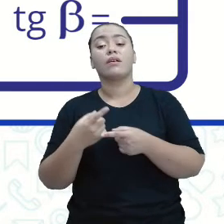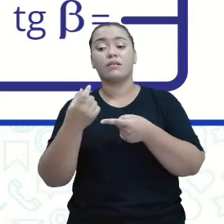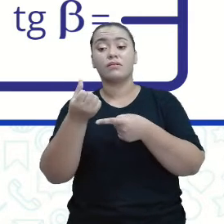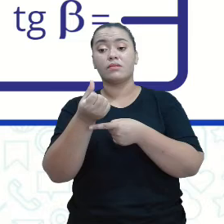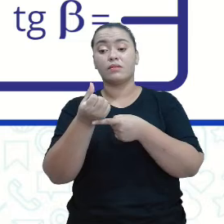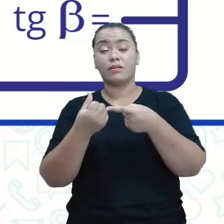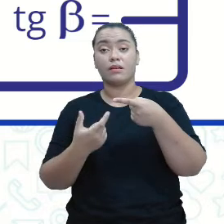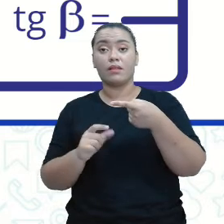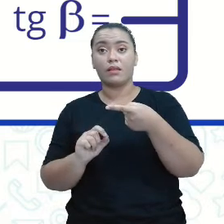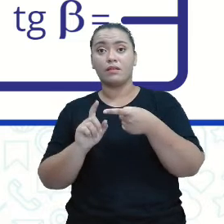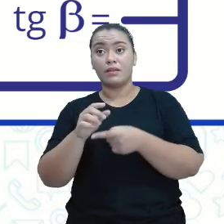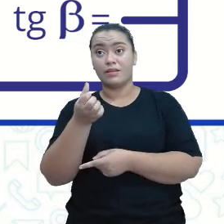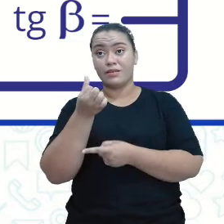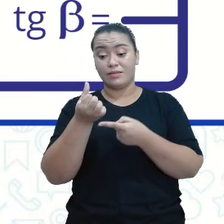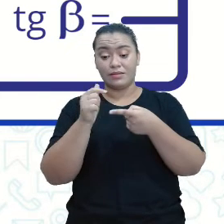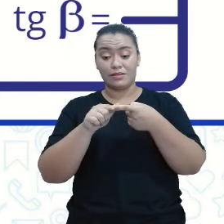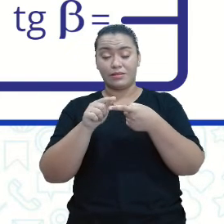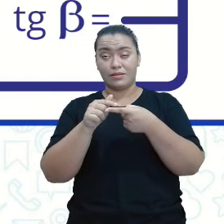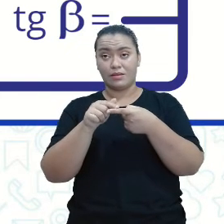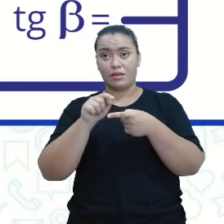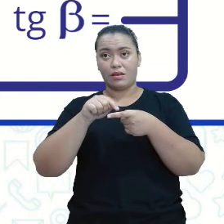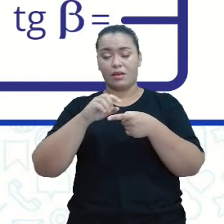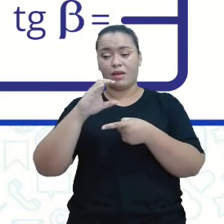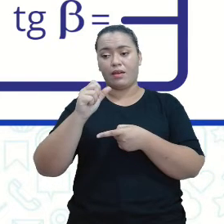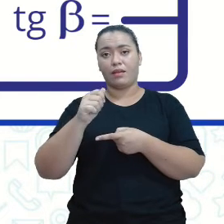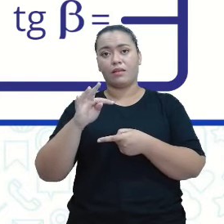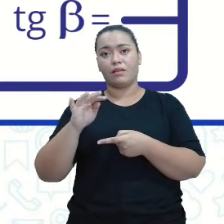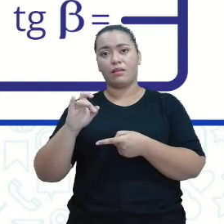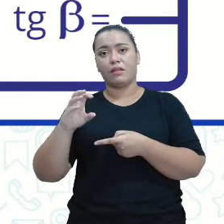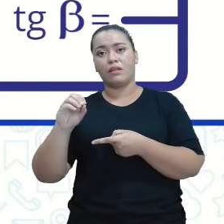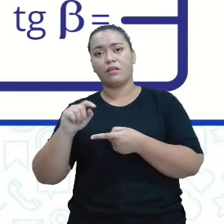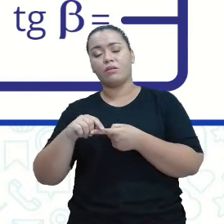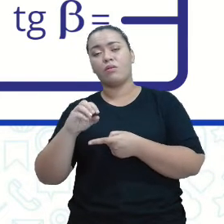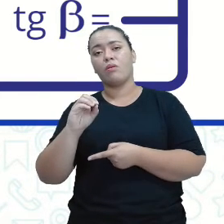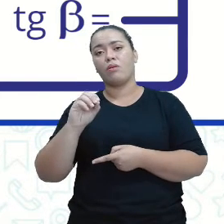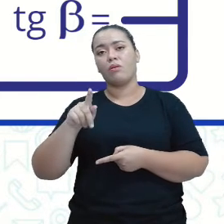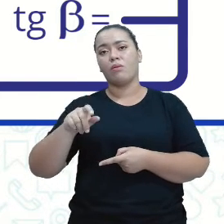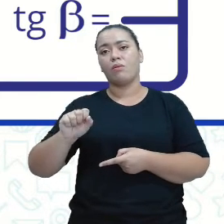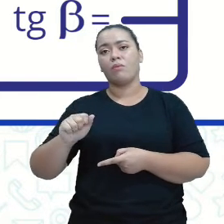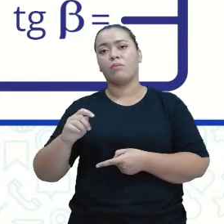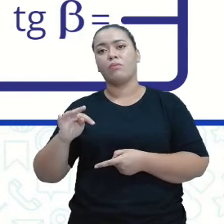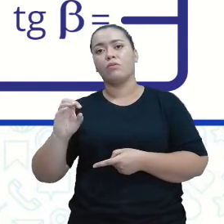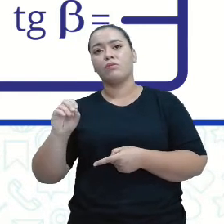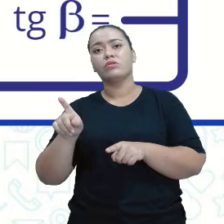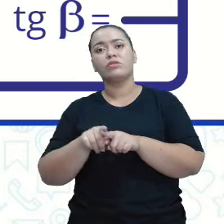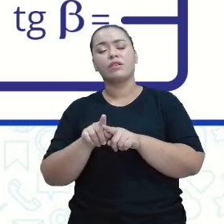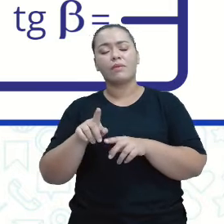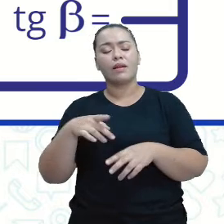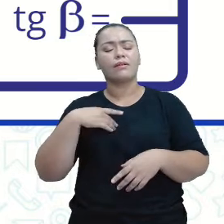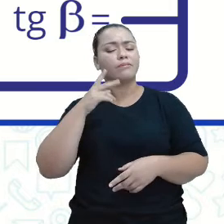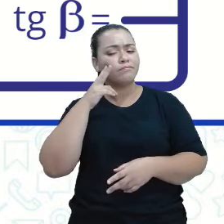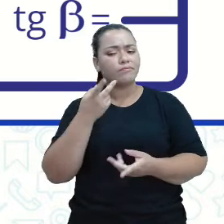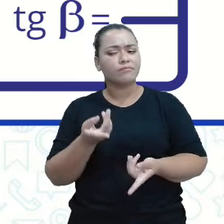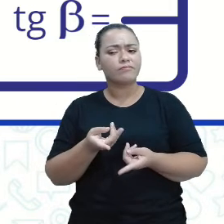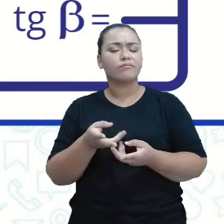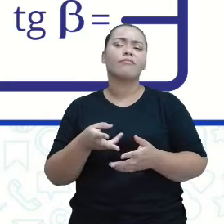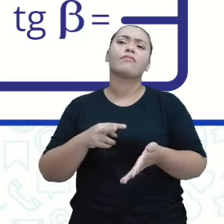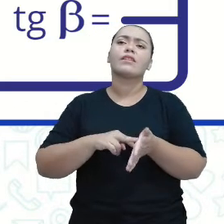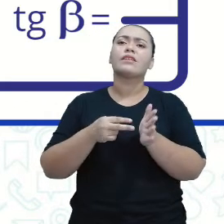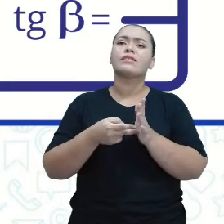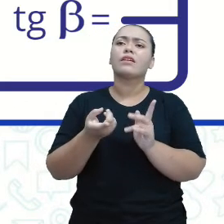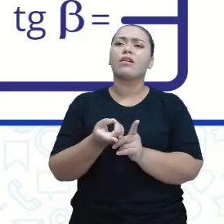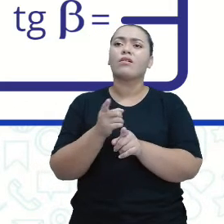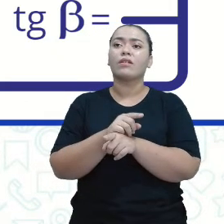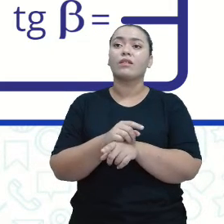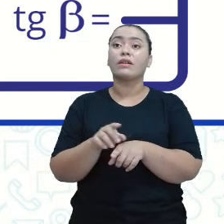O 6 vai ser o cateto oposto, ó, a gente vai verificar que ele está no sentido contrário desse ângulo, e a hipotenusa é